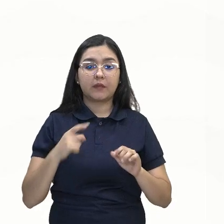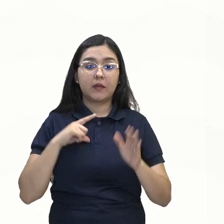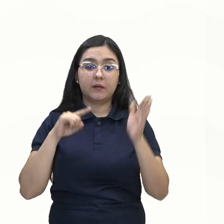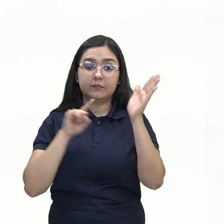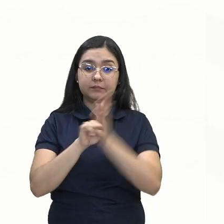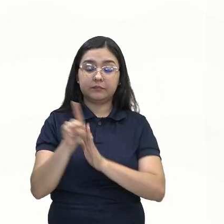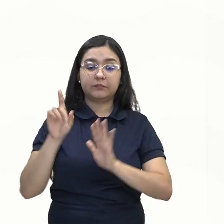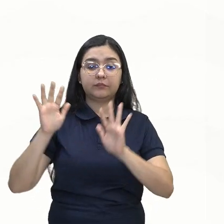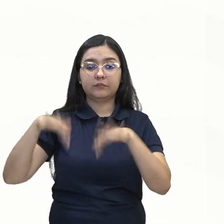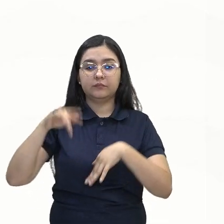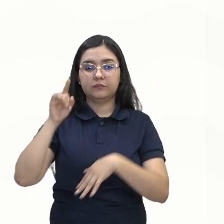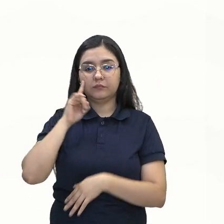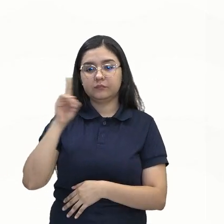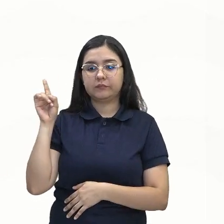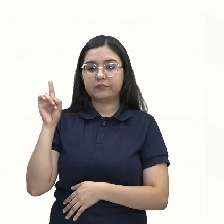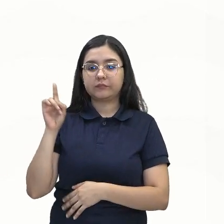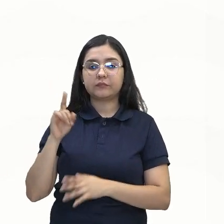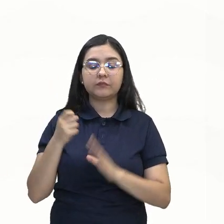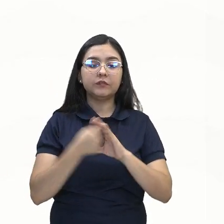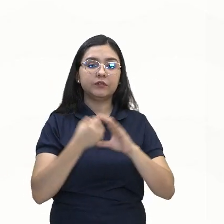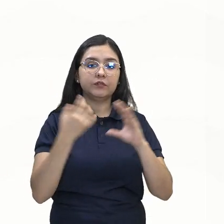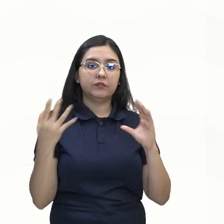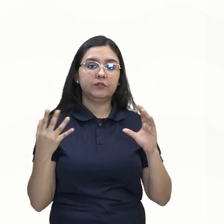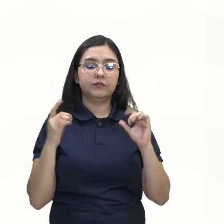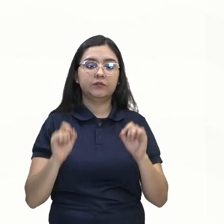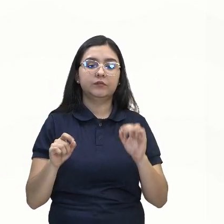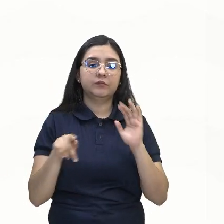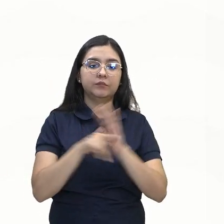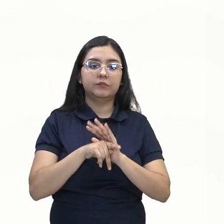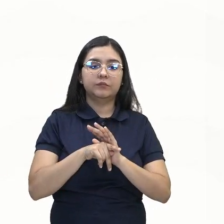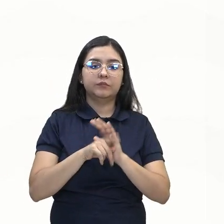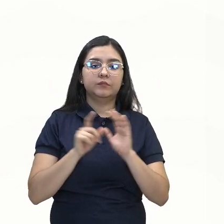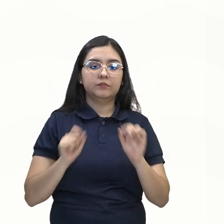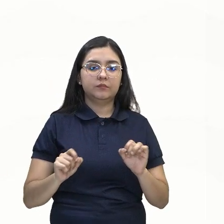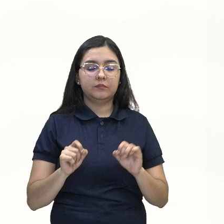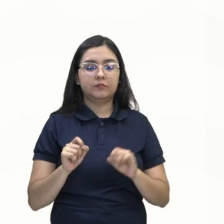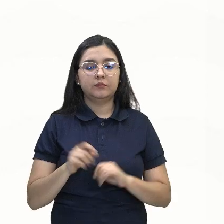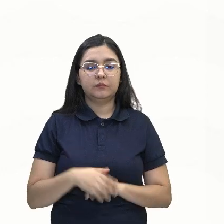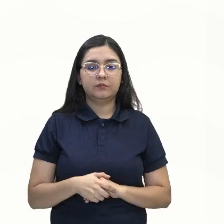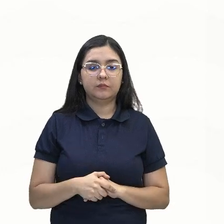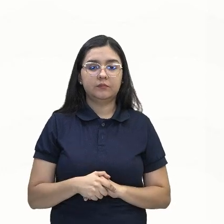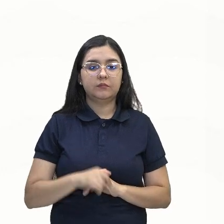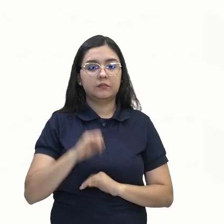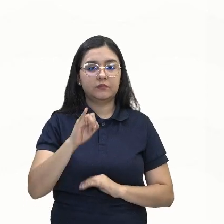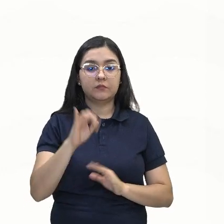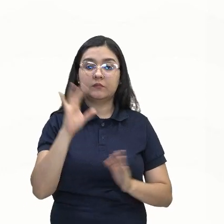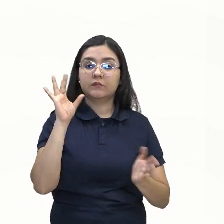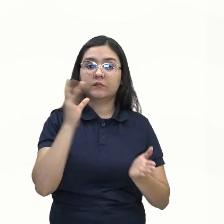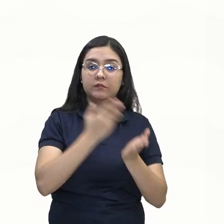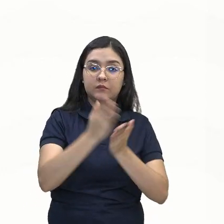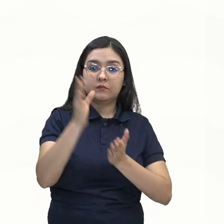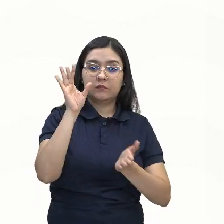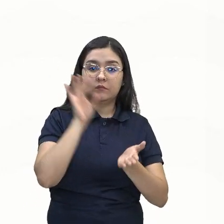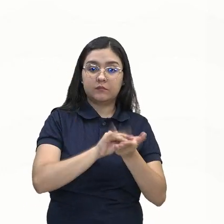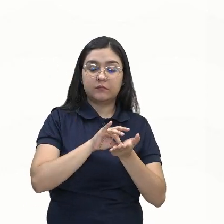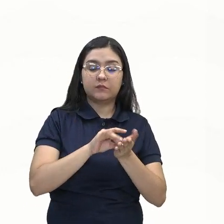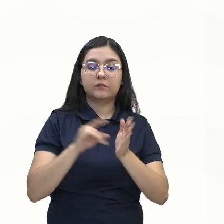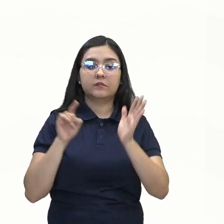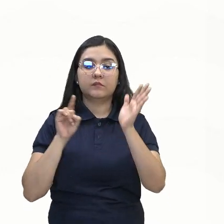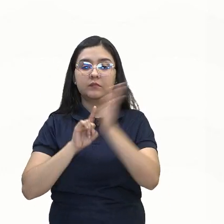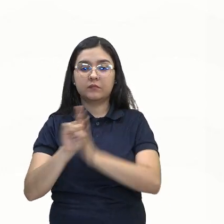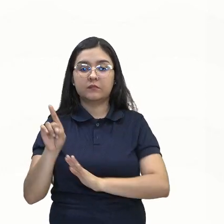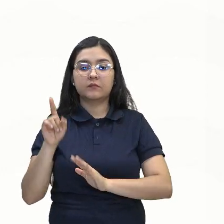final, olha só. E uma das características da question tag, se aqui for afirmativa, aqui a pergunta vai